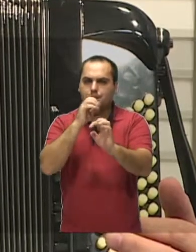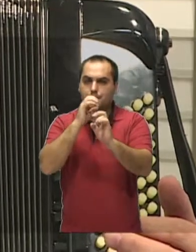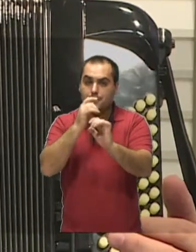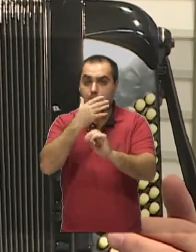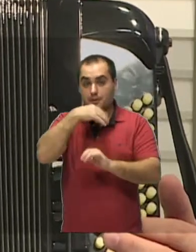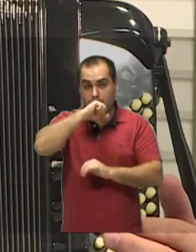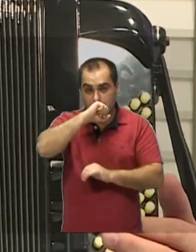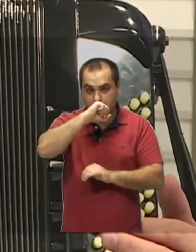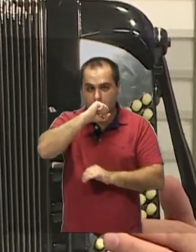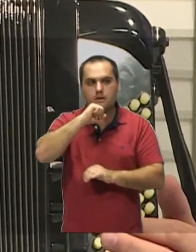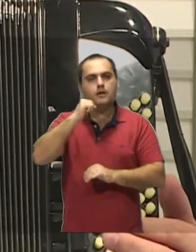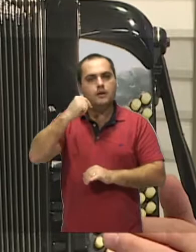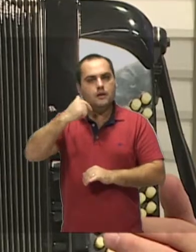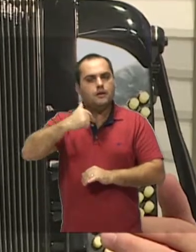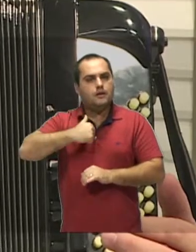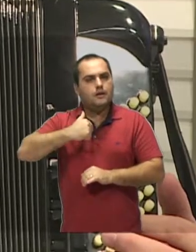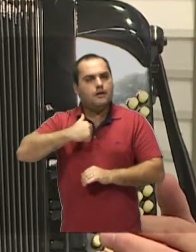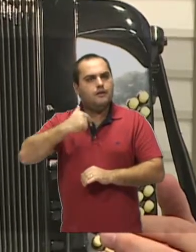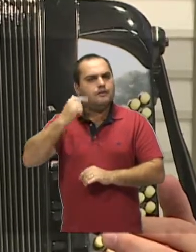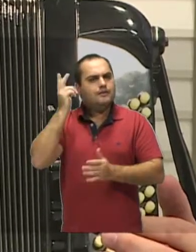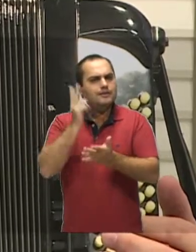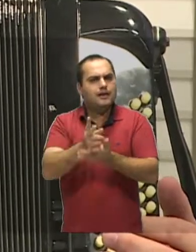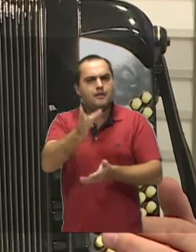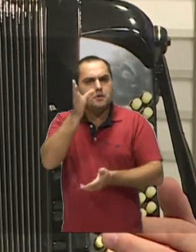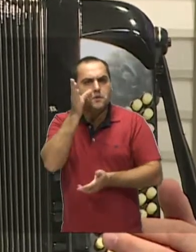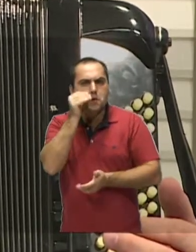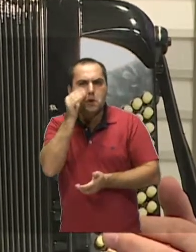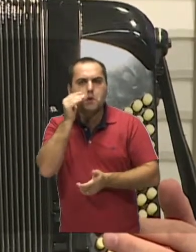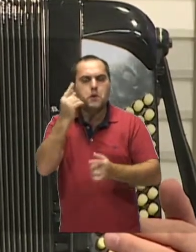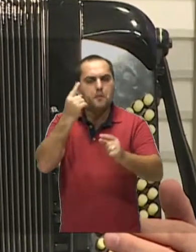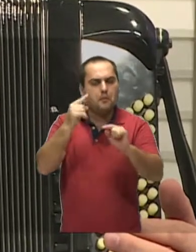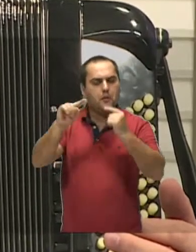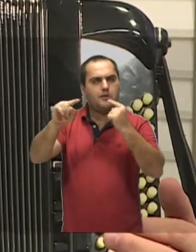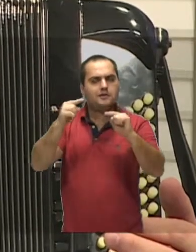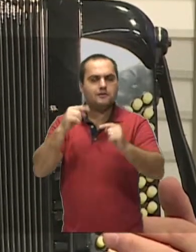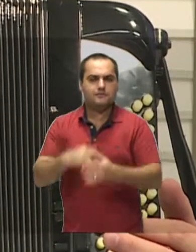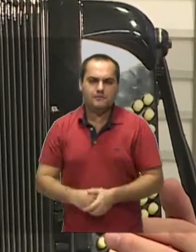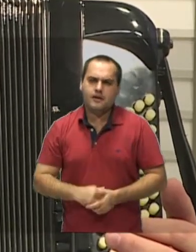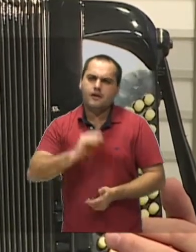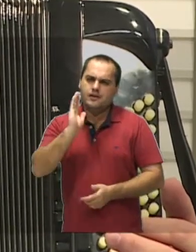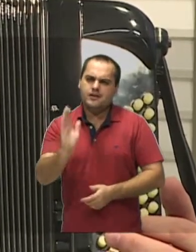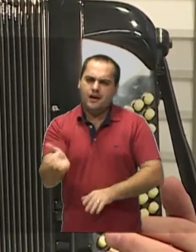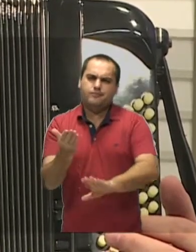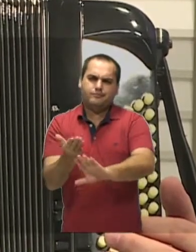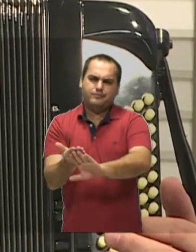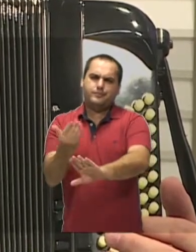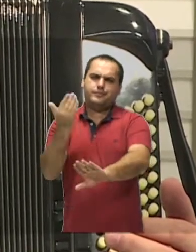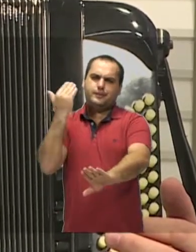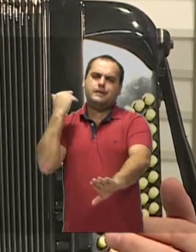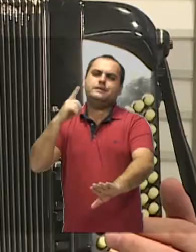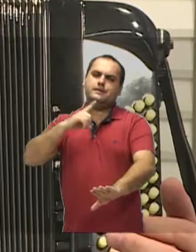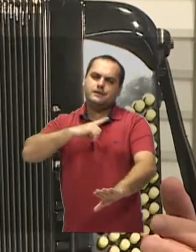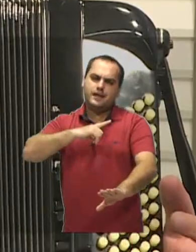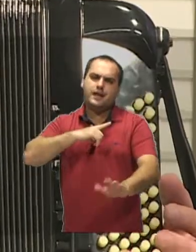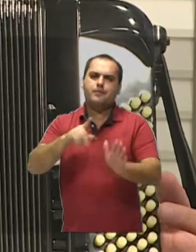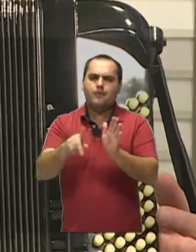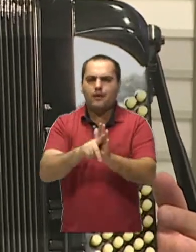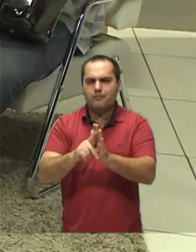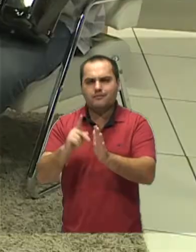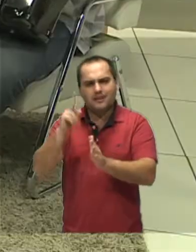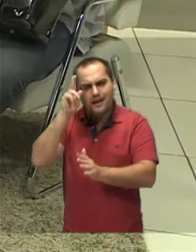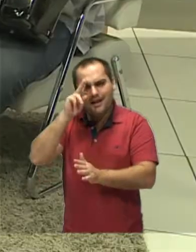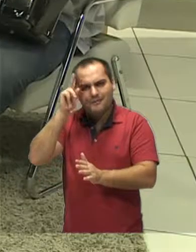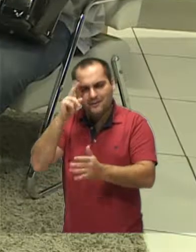Então, a partir daí, surgiu sempre essa curiosidade, né? E na minha época de infância, existiam aqueles instrumentos que eram de brinquedo,